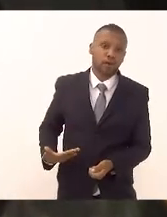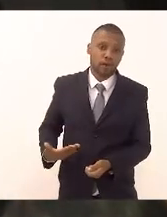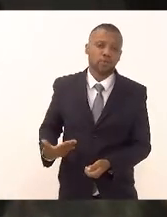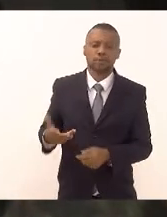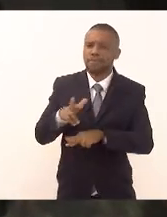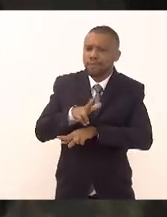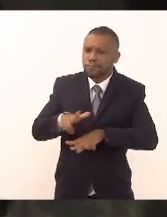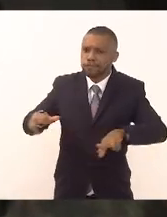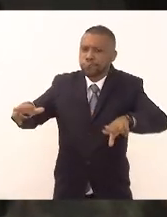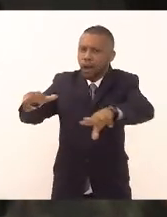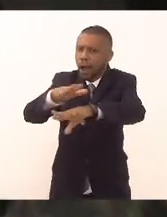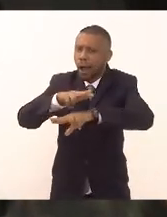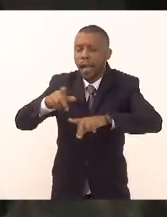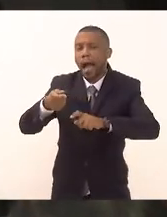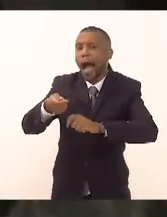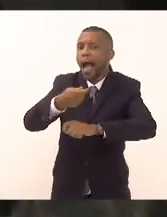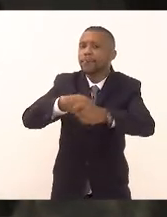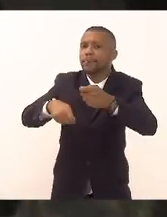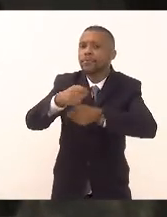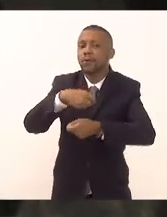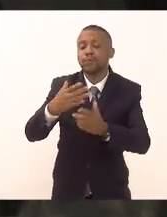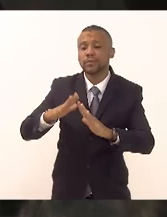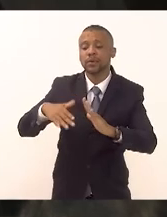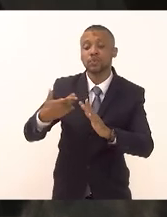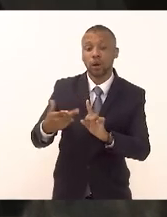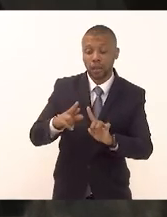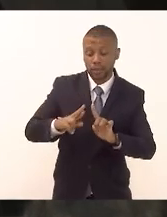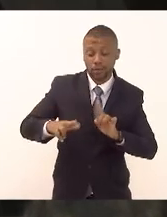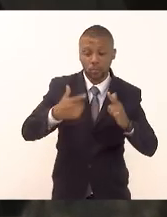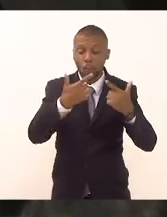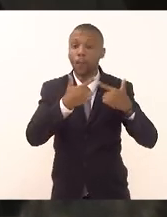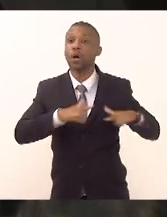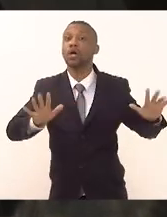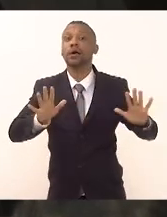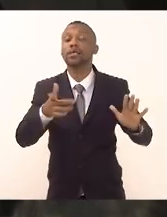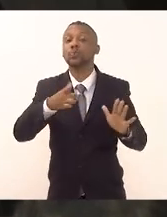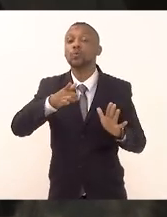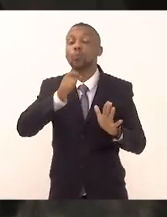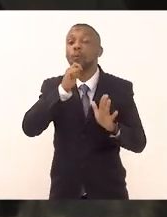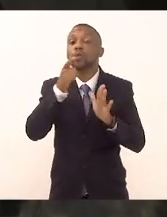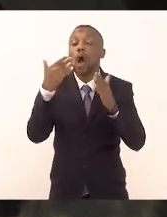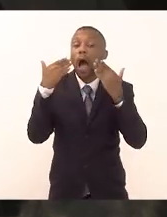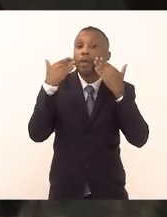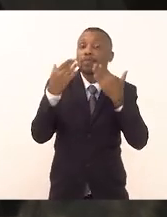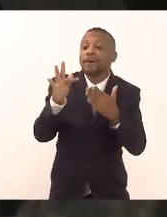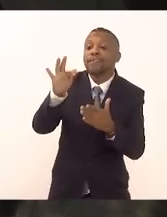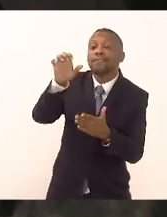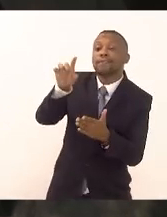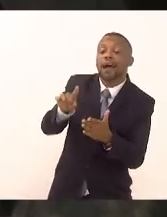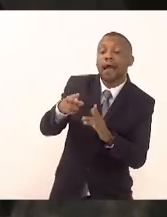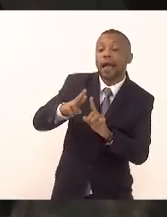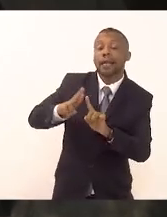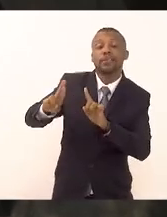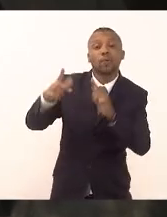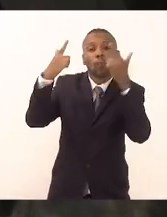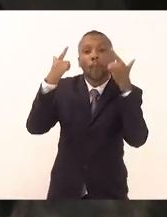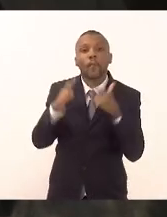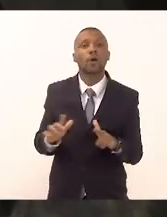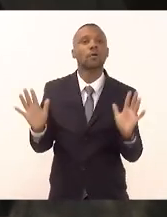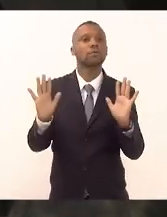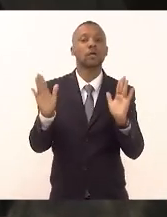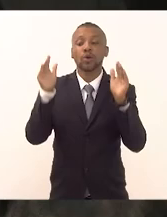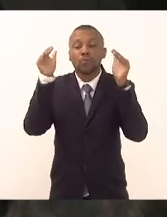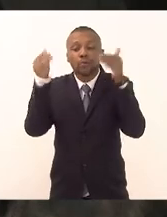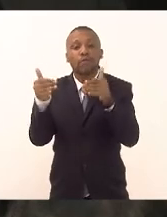diferentes esferas. O que, que quer dizer a escola laica? É a escola que não, pública que não professa nenhuma religião